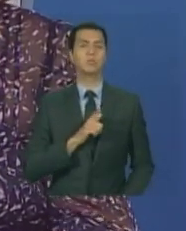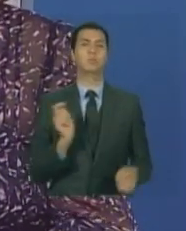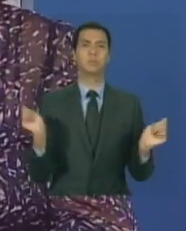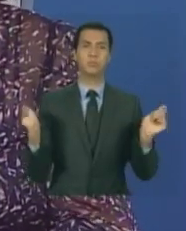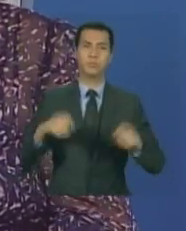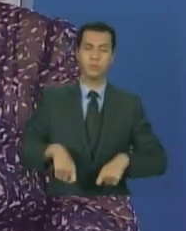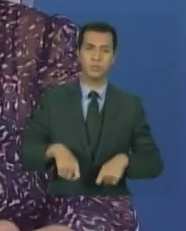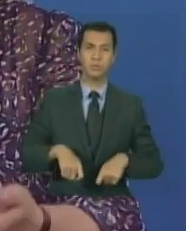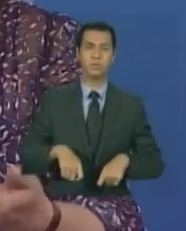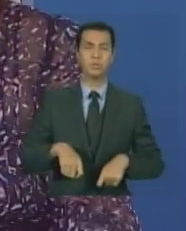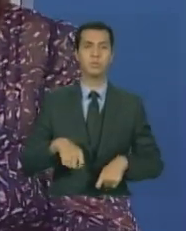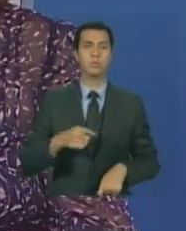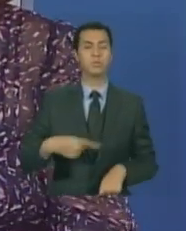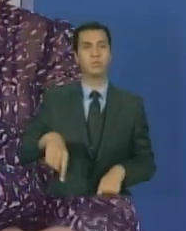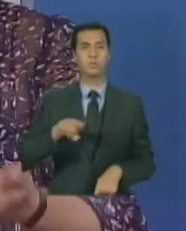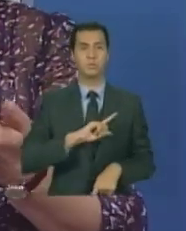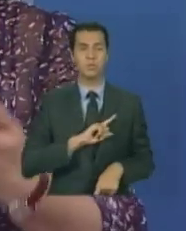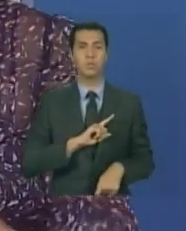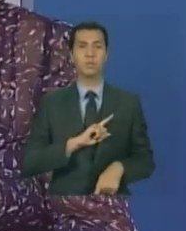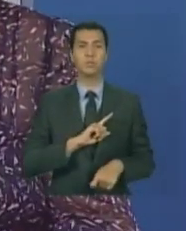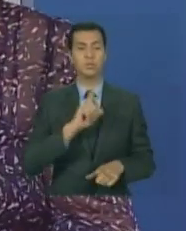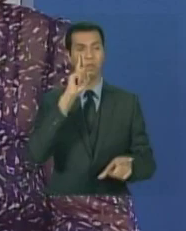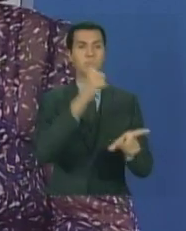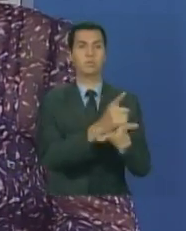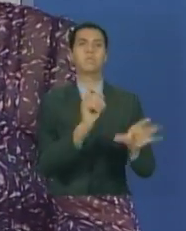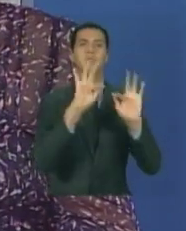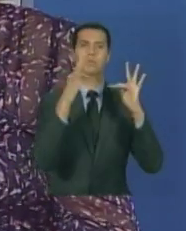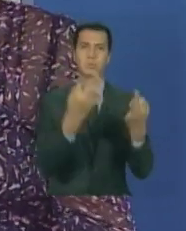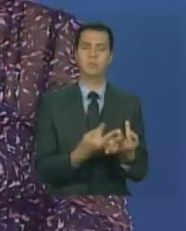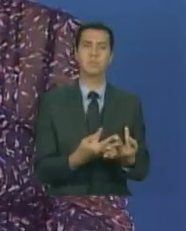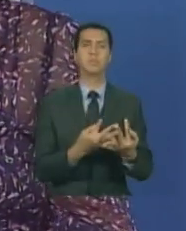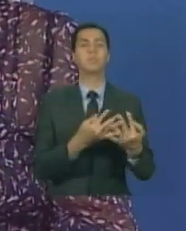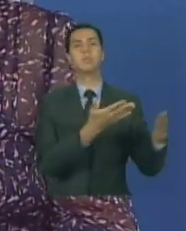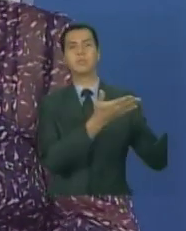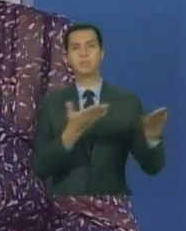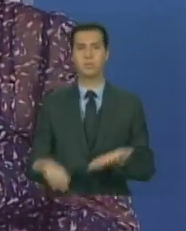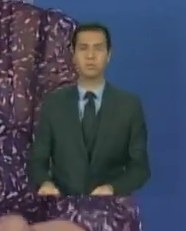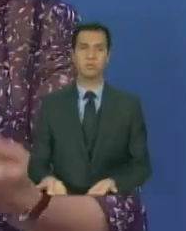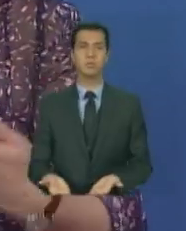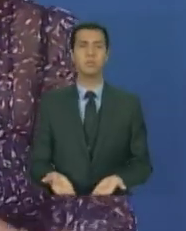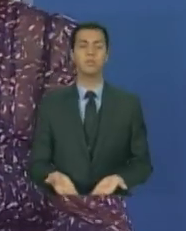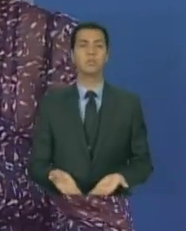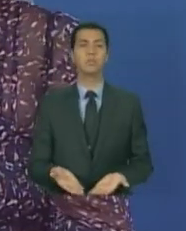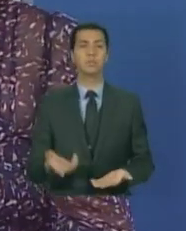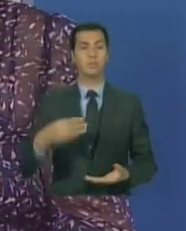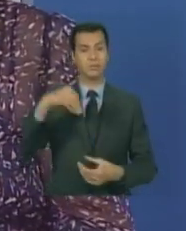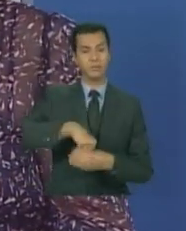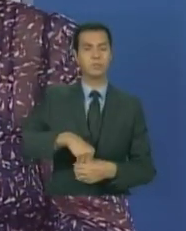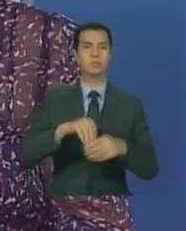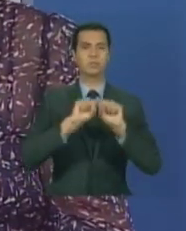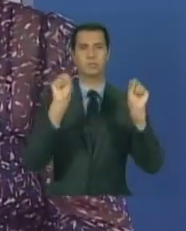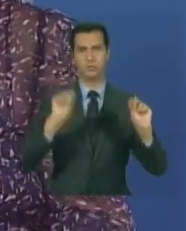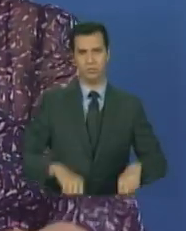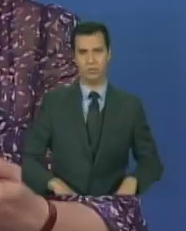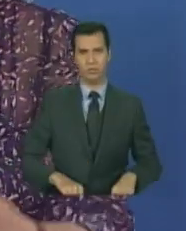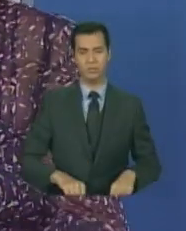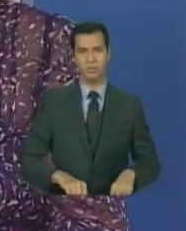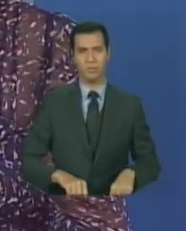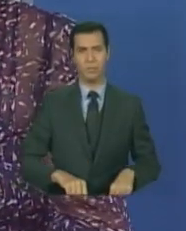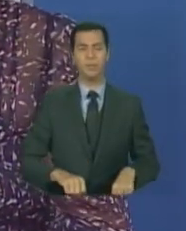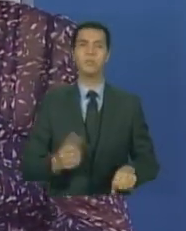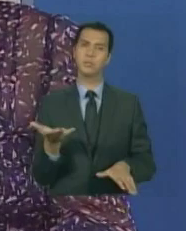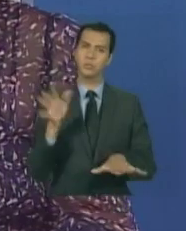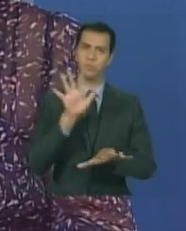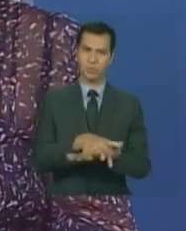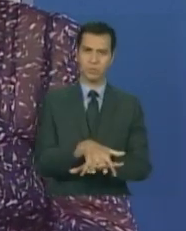possibilidade de encontrar uma família e trazer essa família para o sistema, para os sistemas públicos, né, para uma